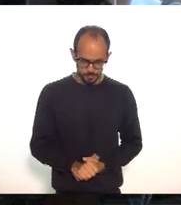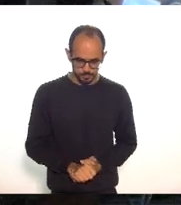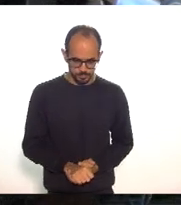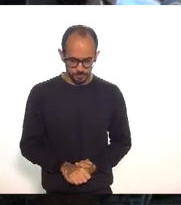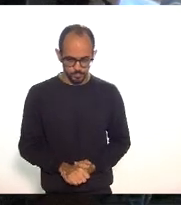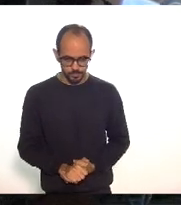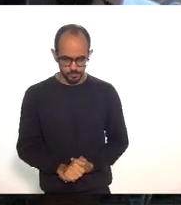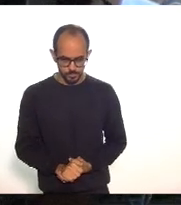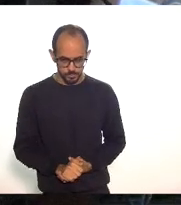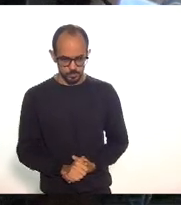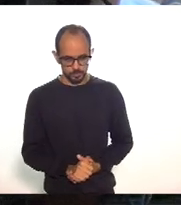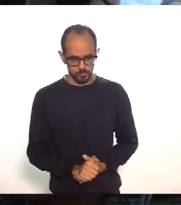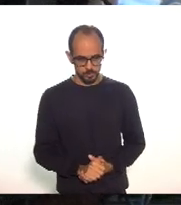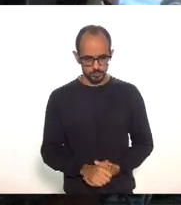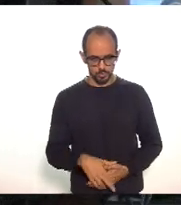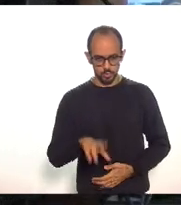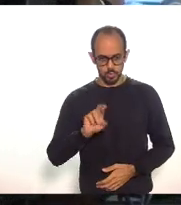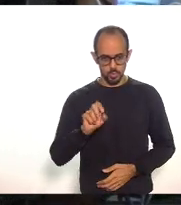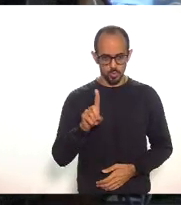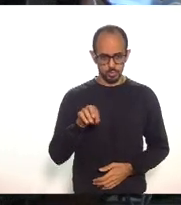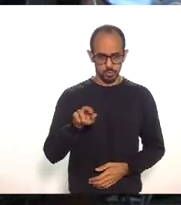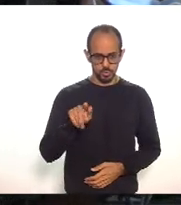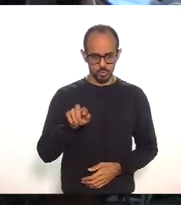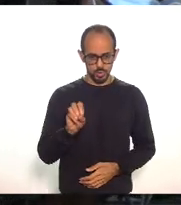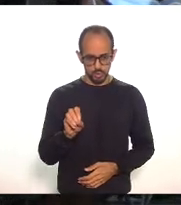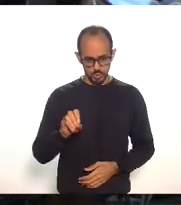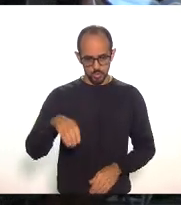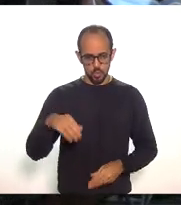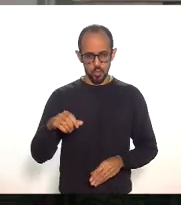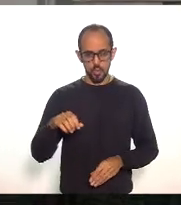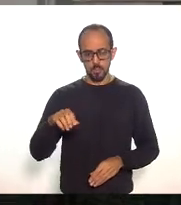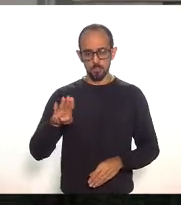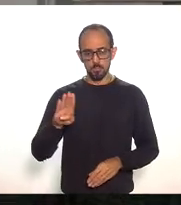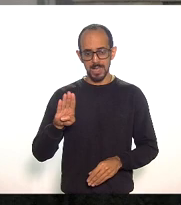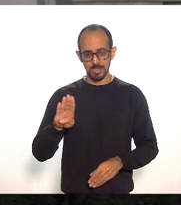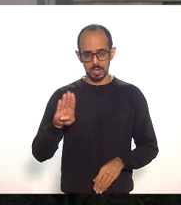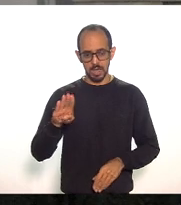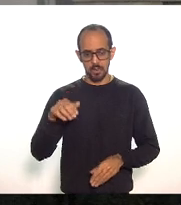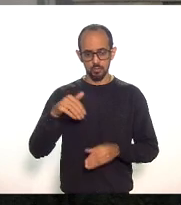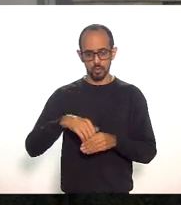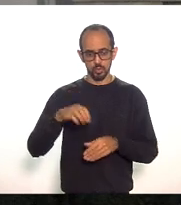votando não. Deputado Rodrigo Bacelar votou no grupo sim.